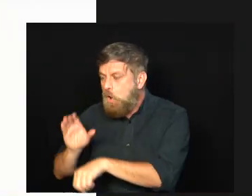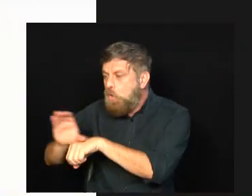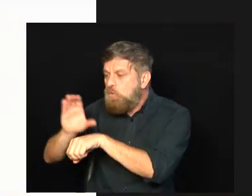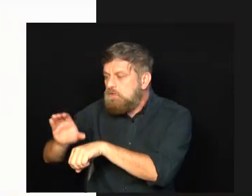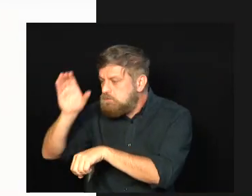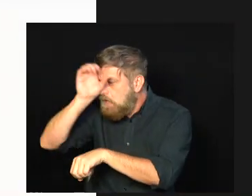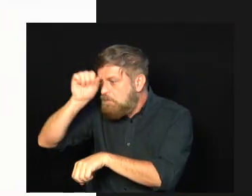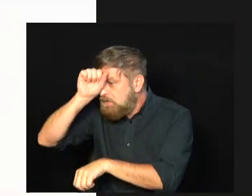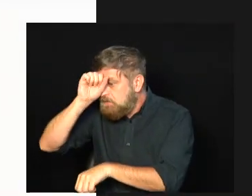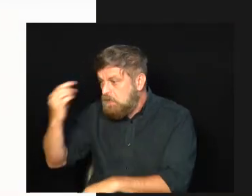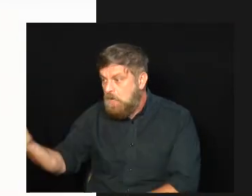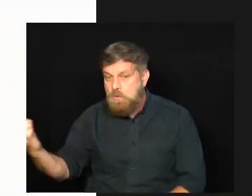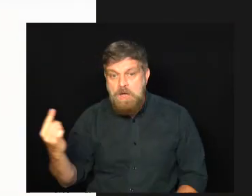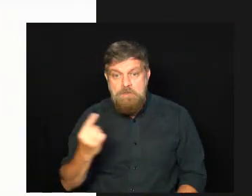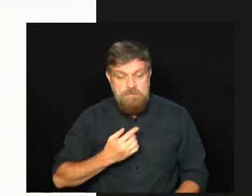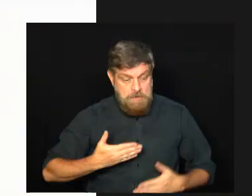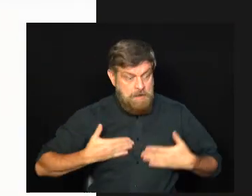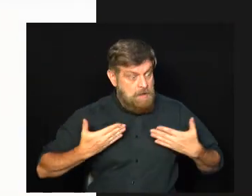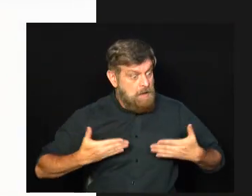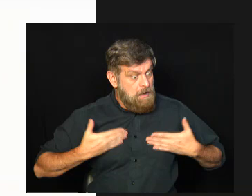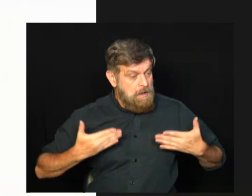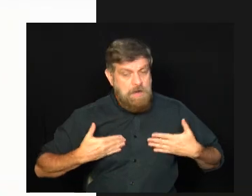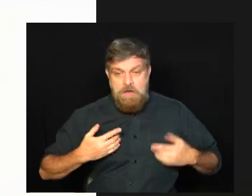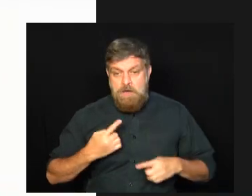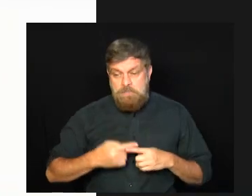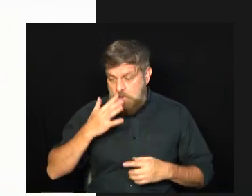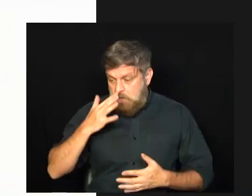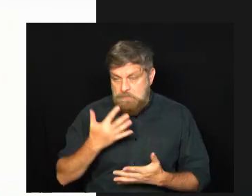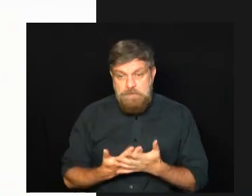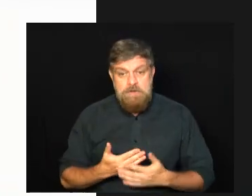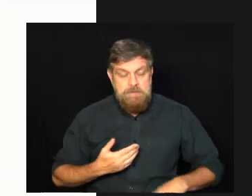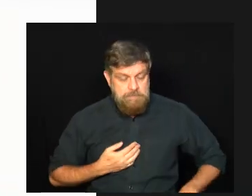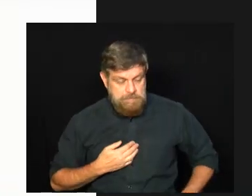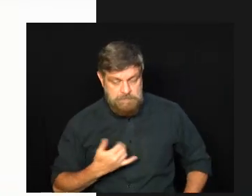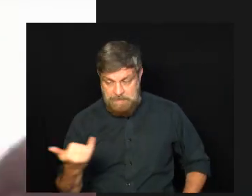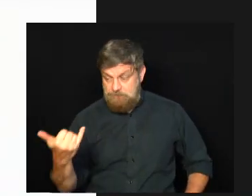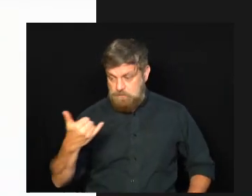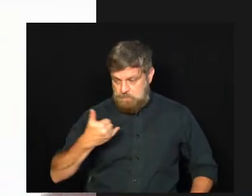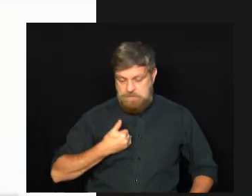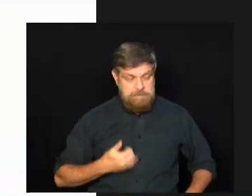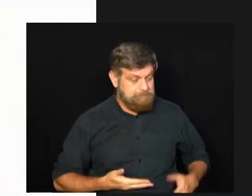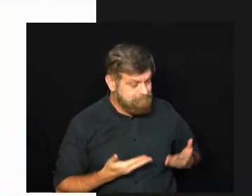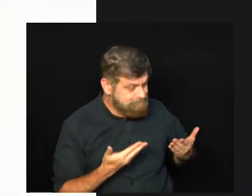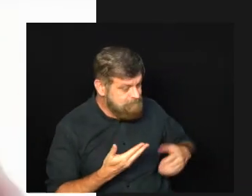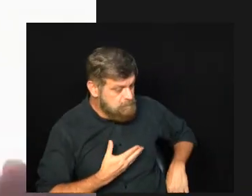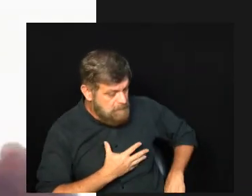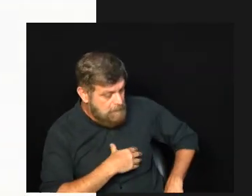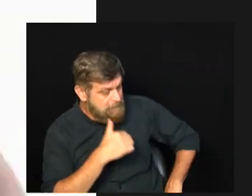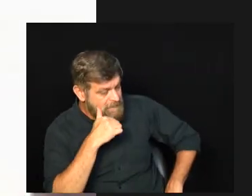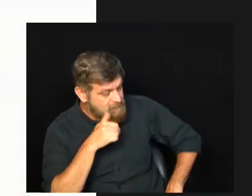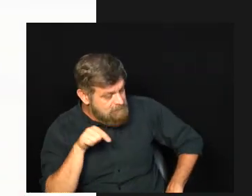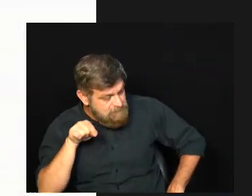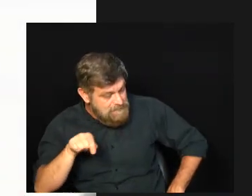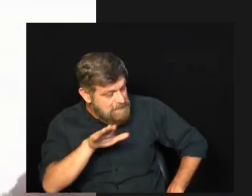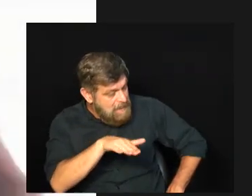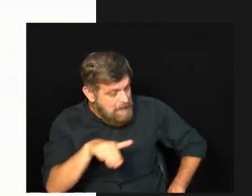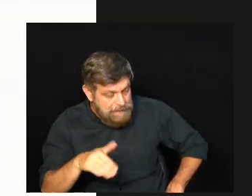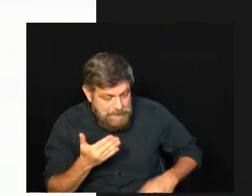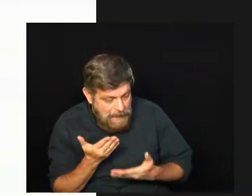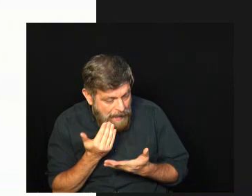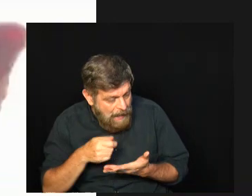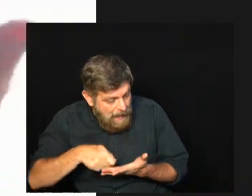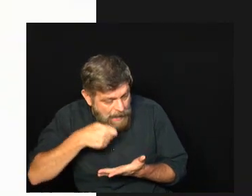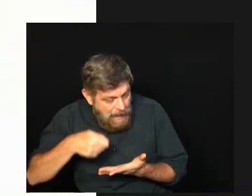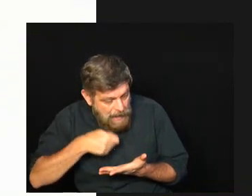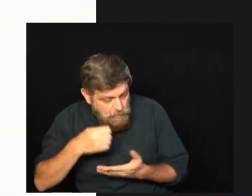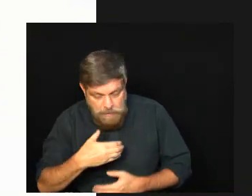ela voltou muito impressionada, porque ela disse, minha filha, A criança que não se alimenta bem, não come